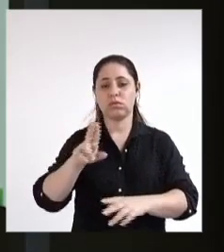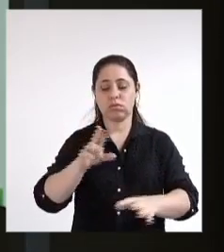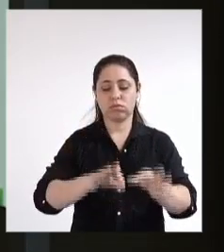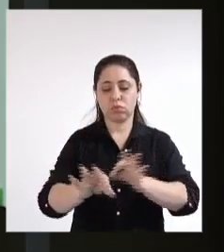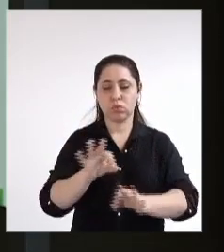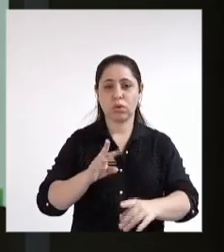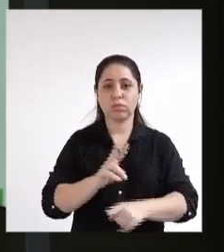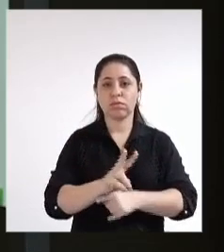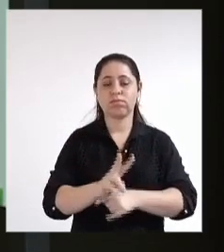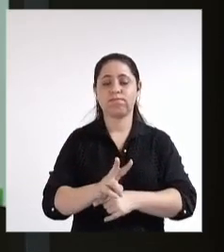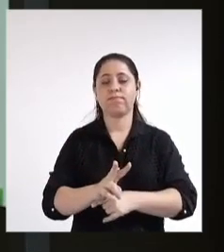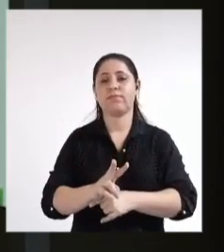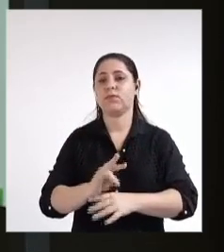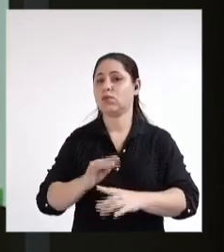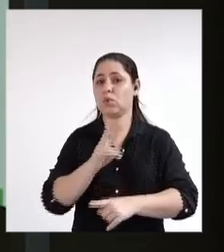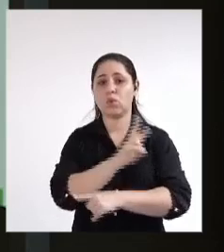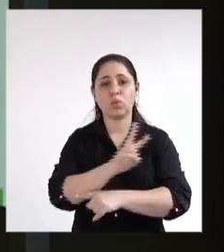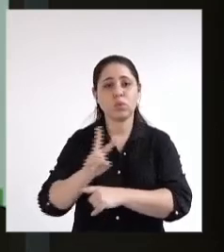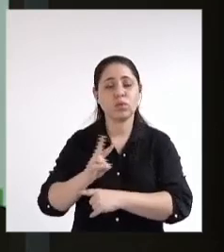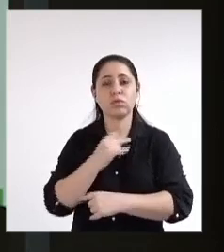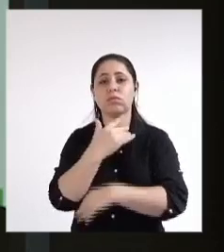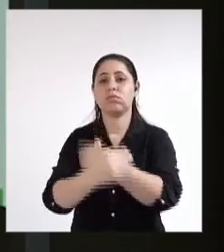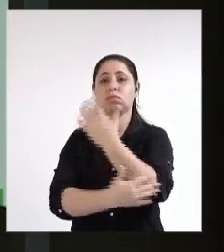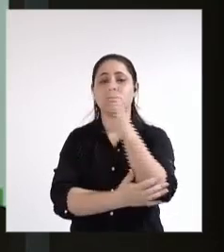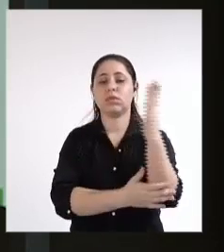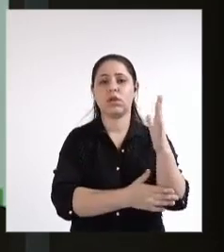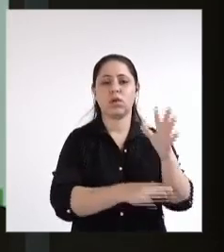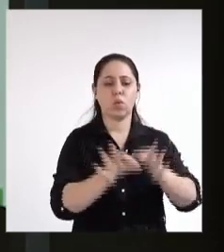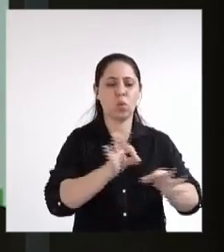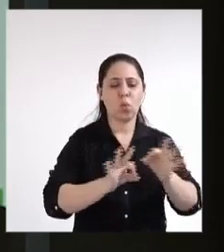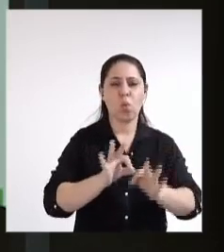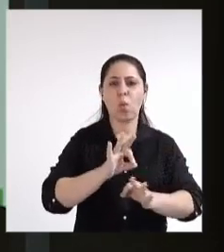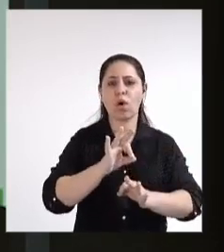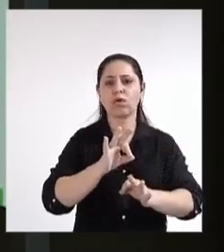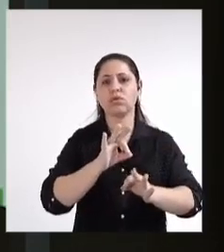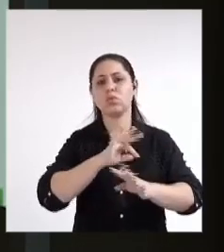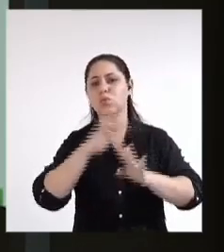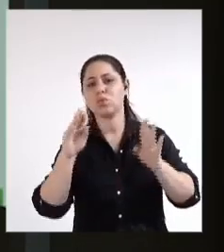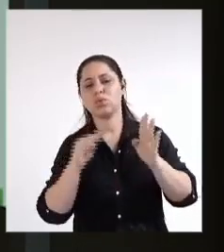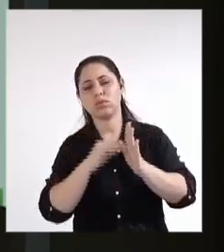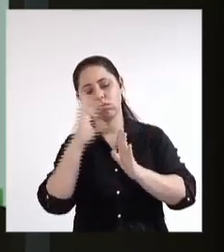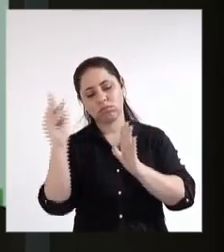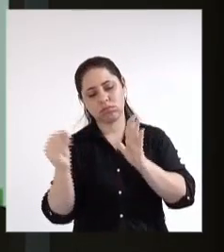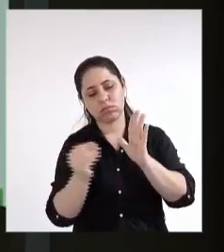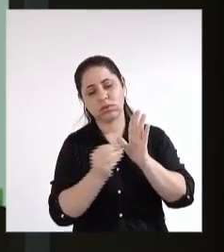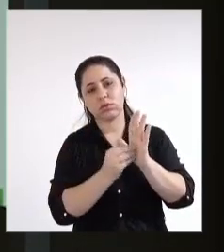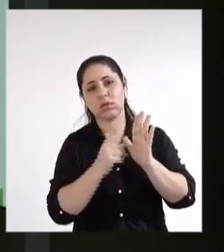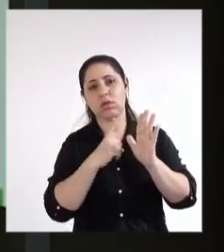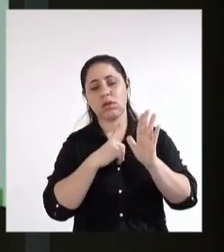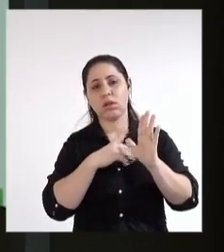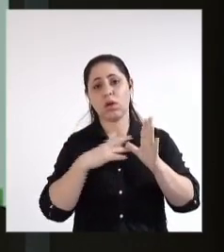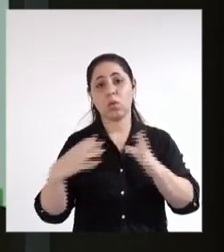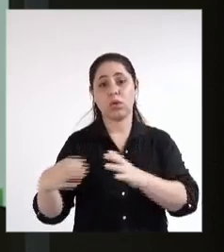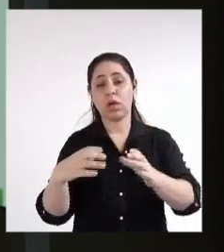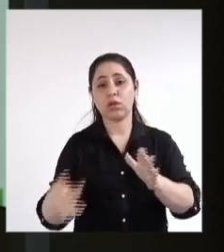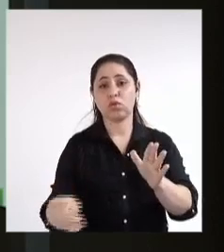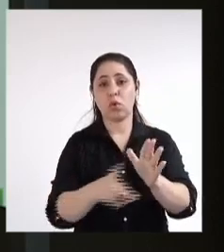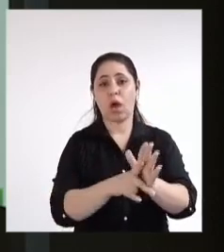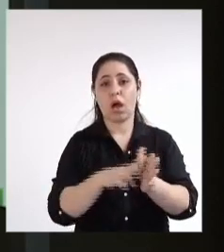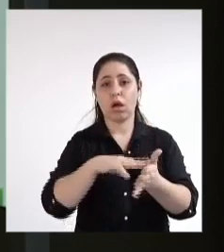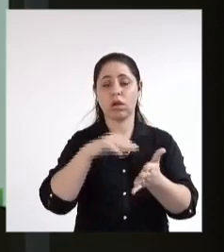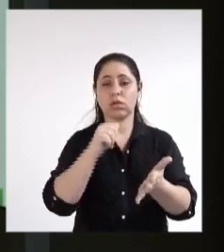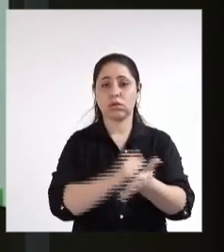conservação da biodiversidade todas as competências deles plano de manejo que aqui dentro do mais nós temos ali uma unidade só coisa de cadastro